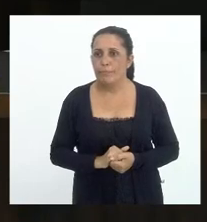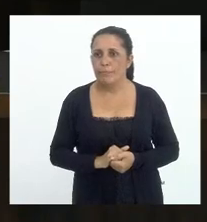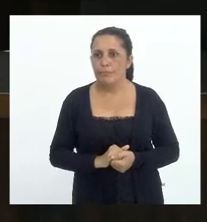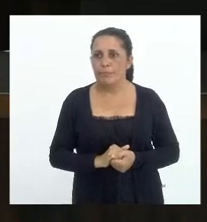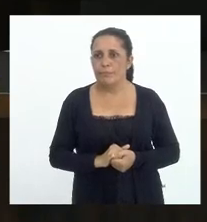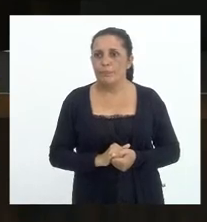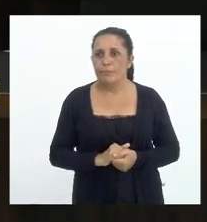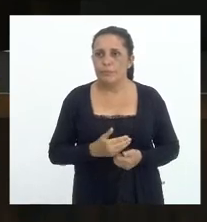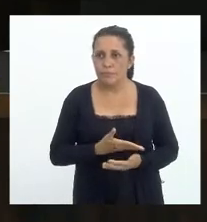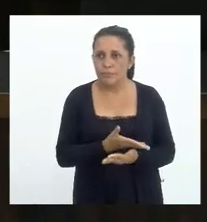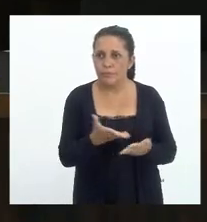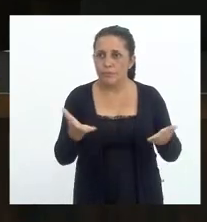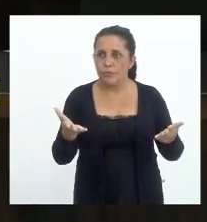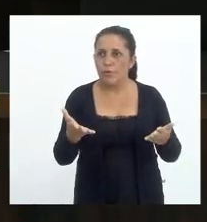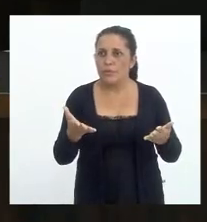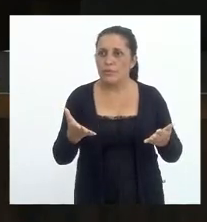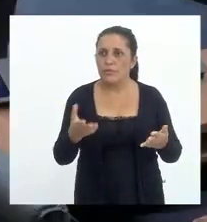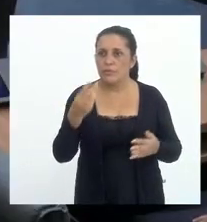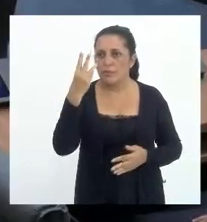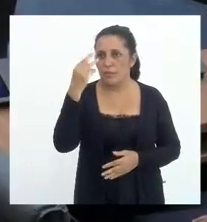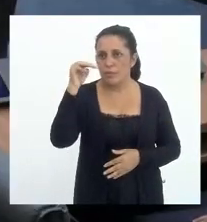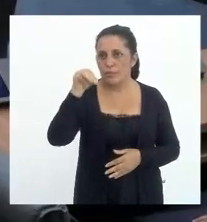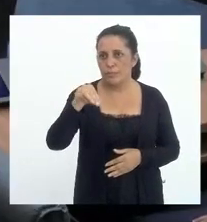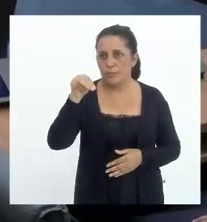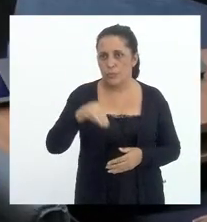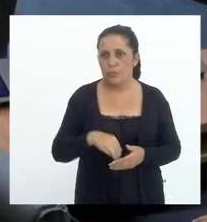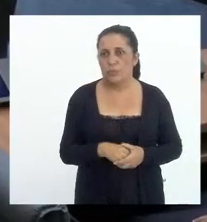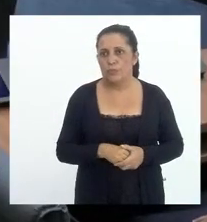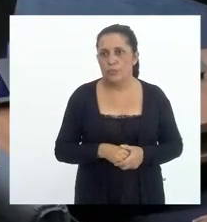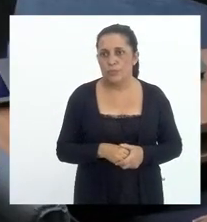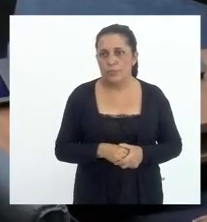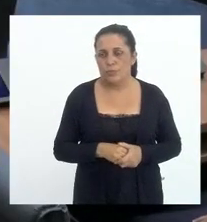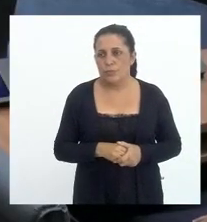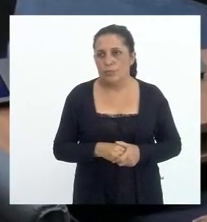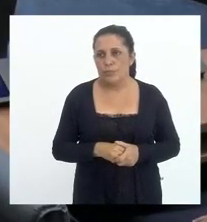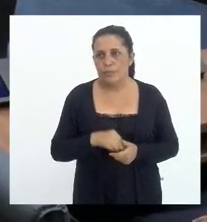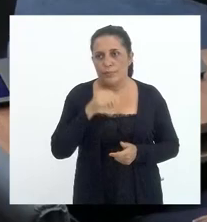Vossa Excelência dispõe de 3 minutos, por favor.